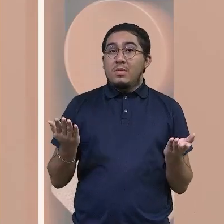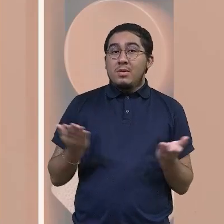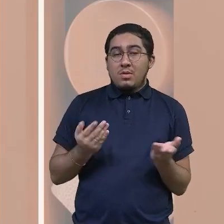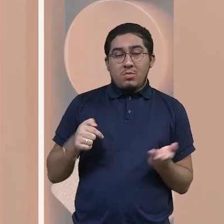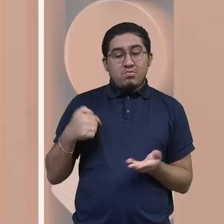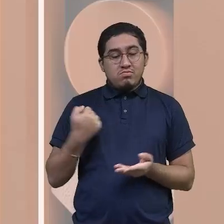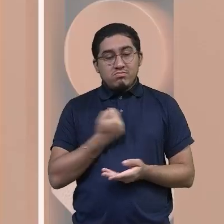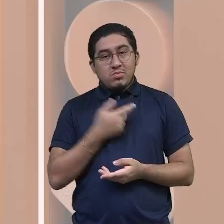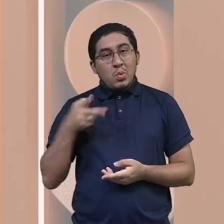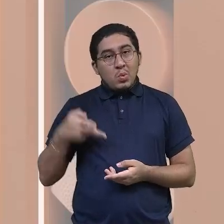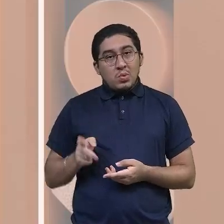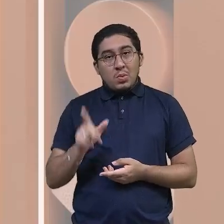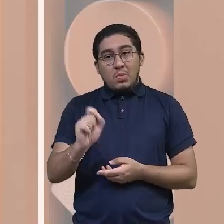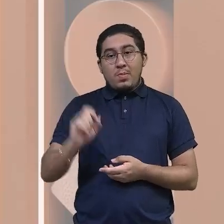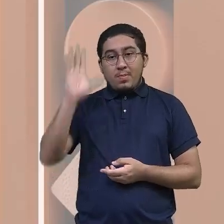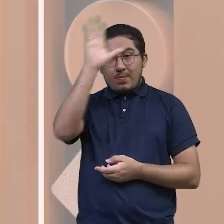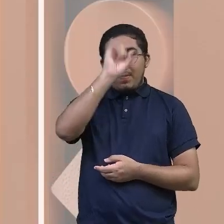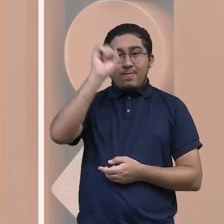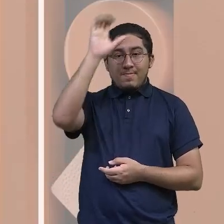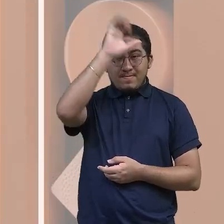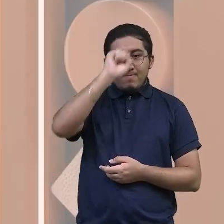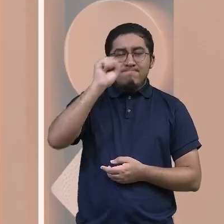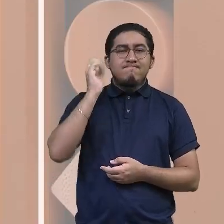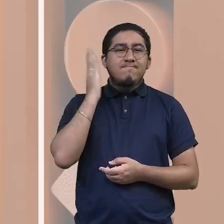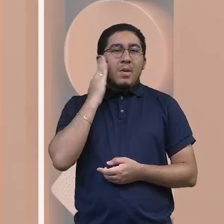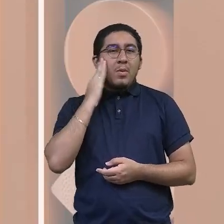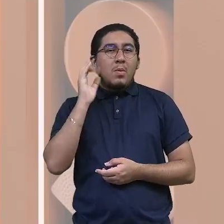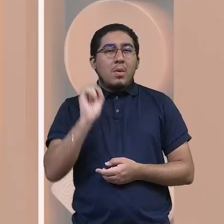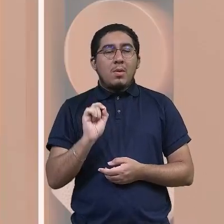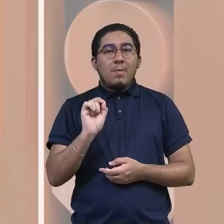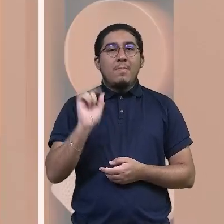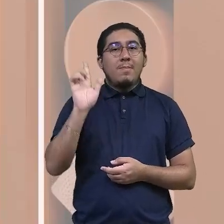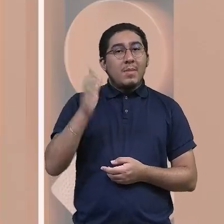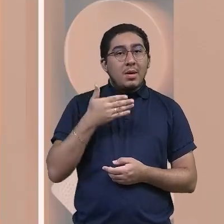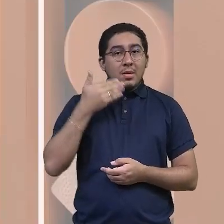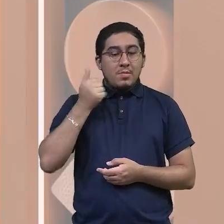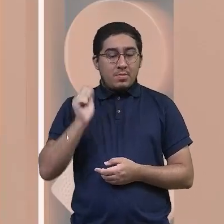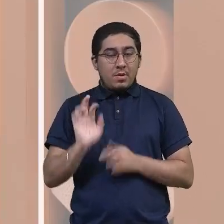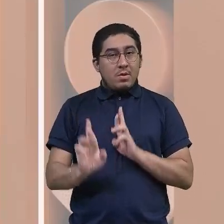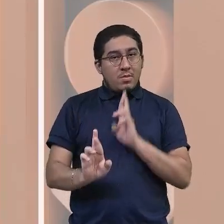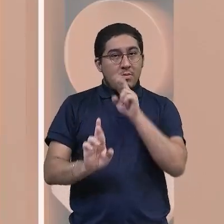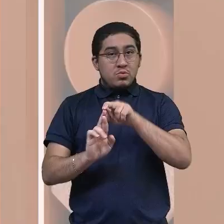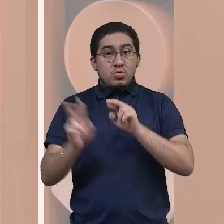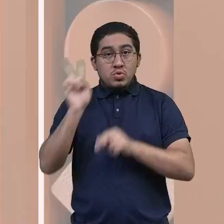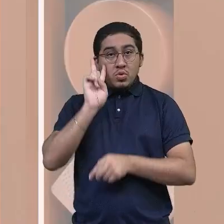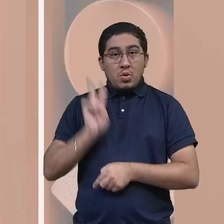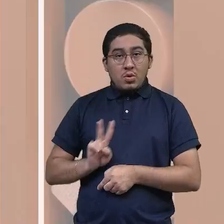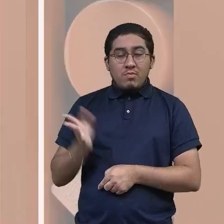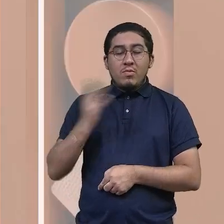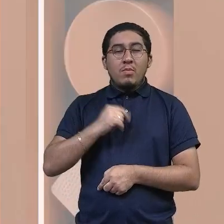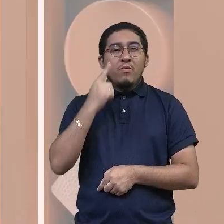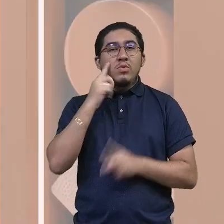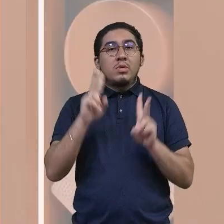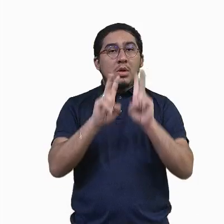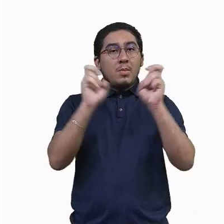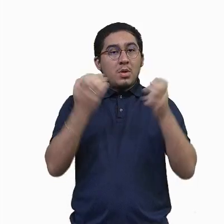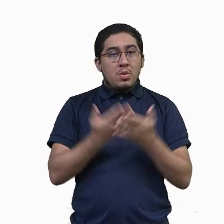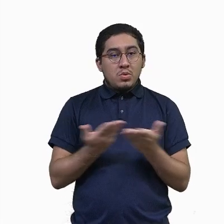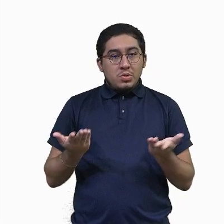nosso processo de aprendizagem para saber um pouco mais sobre História. Então, vamos verificar o nosso objeto de